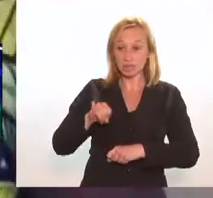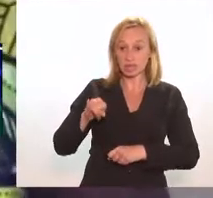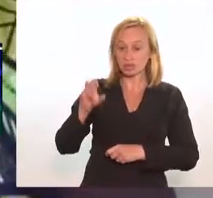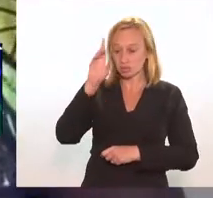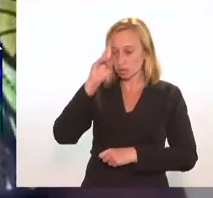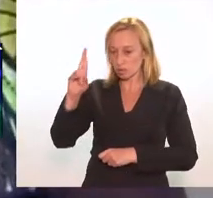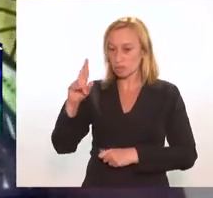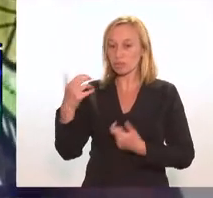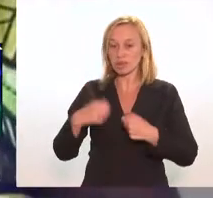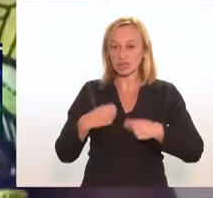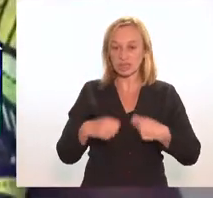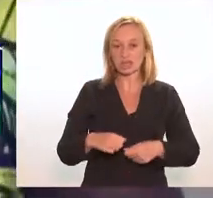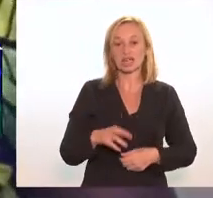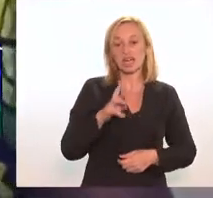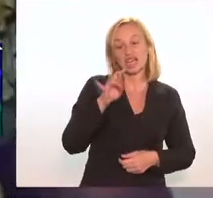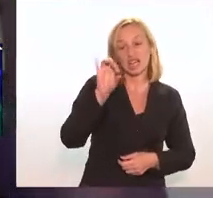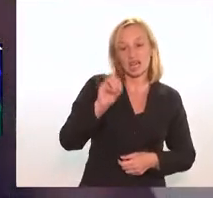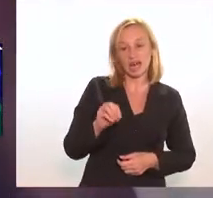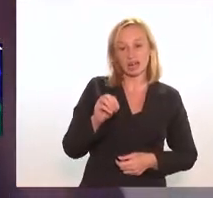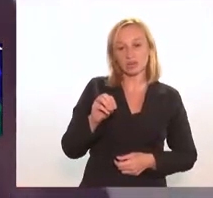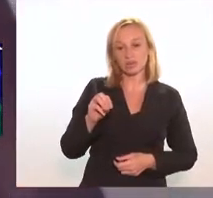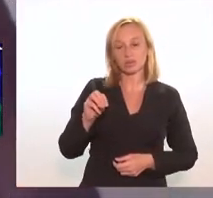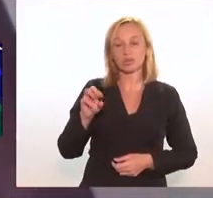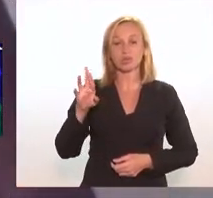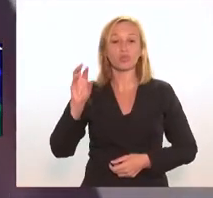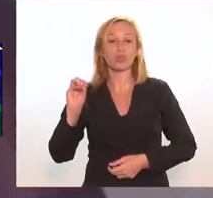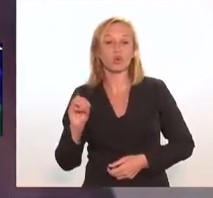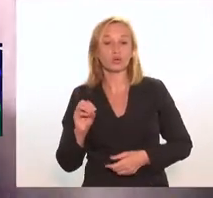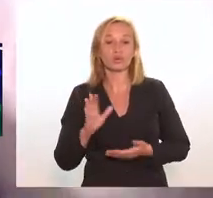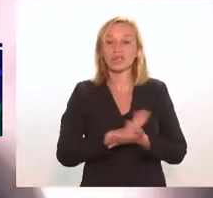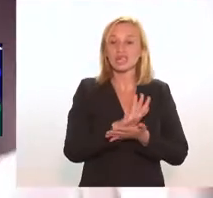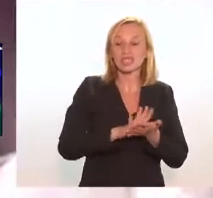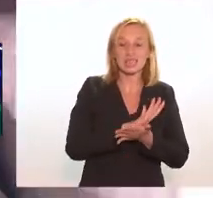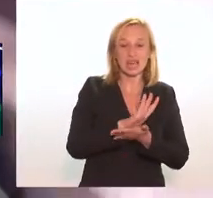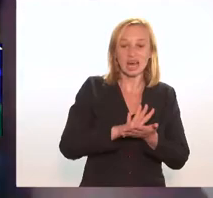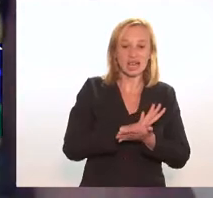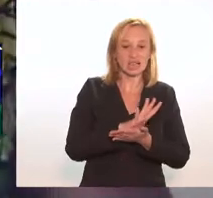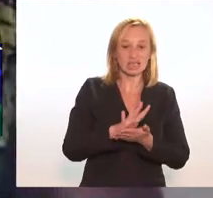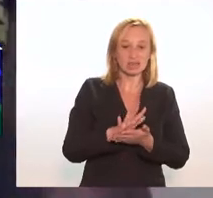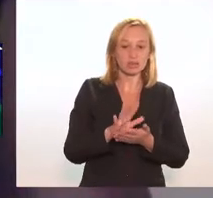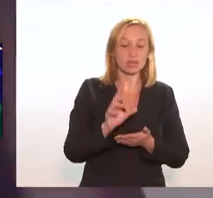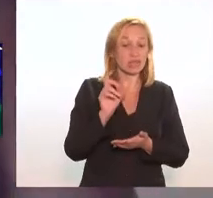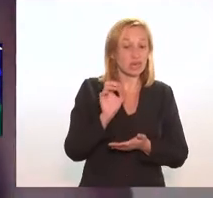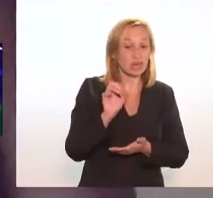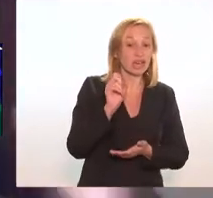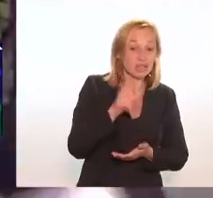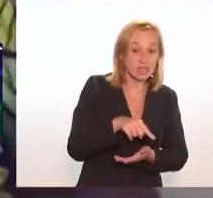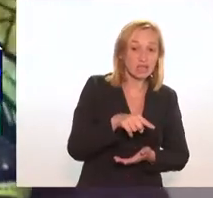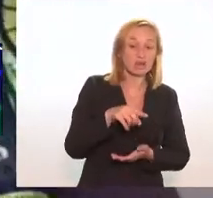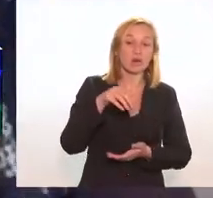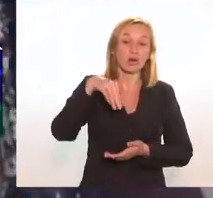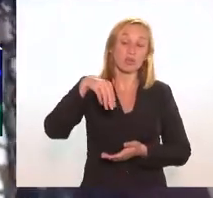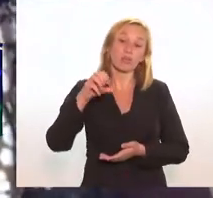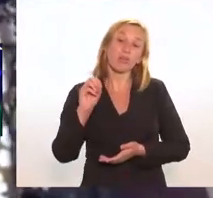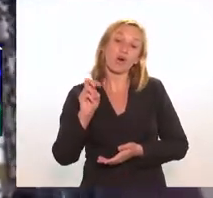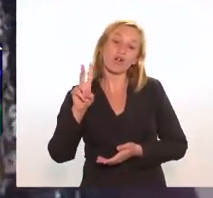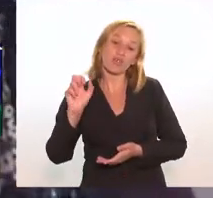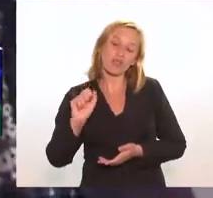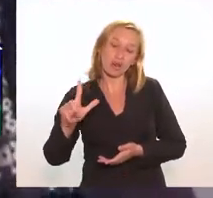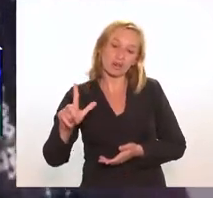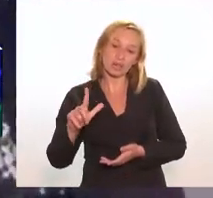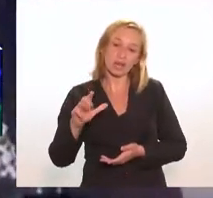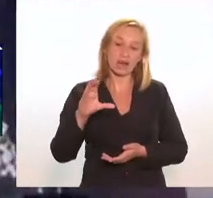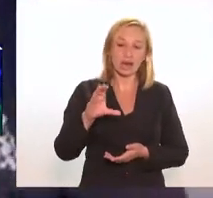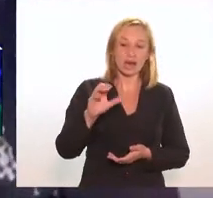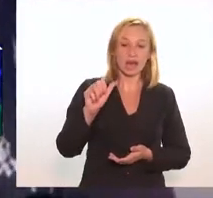a palavra criado mudo nada tem a ver atualmente com o que é o móvel de cabeceira. E a mudança do